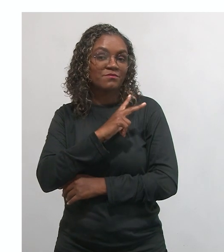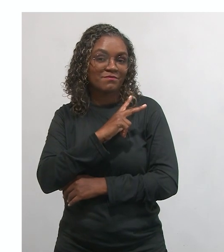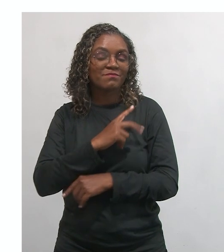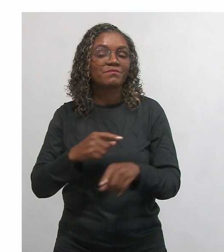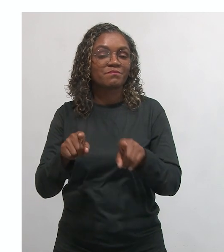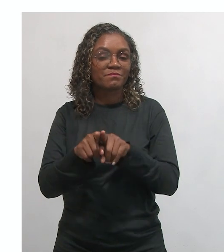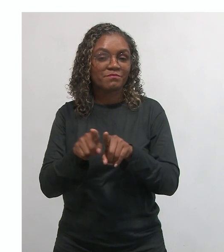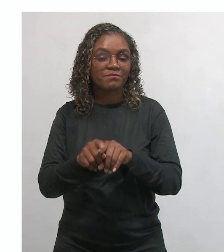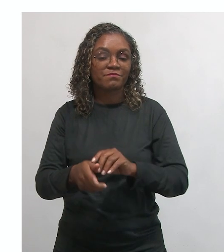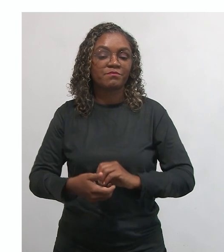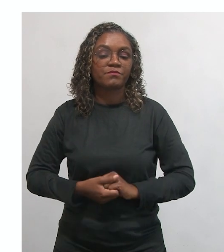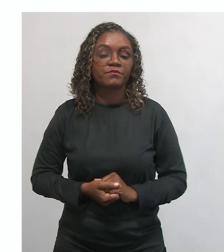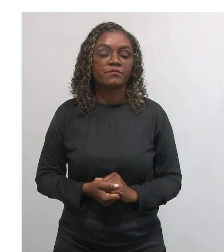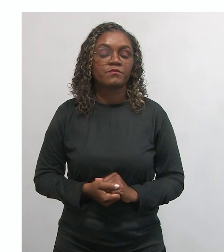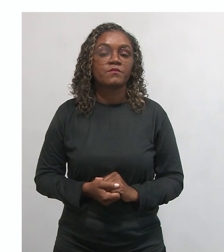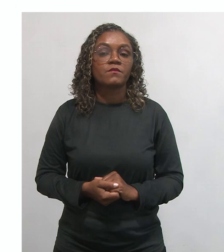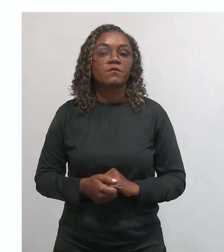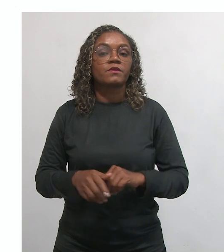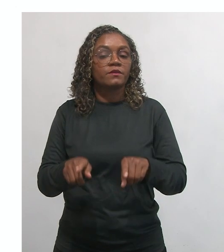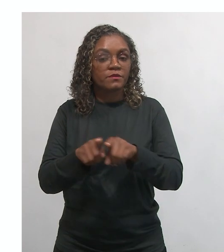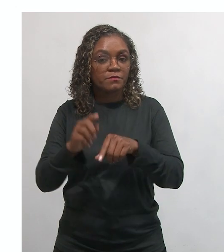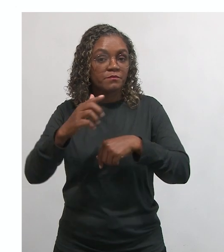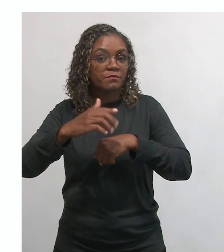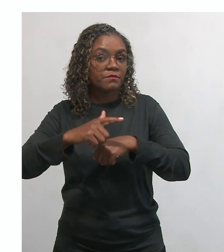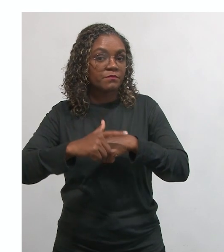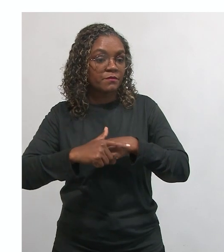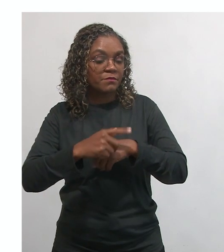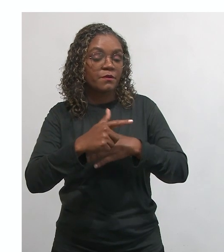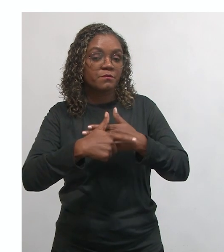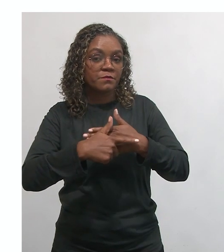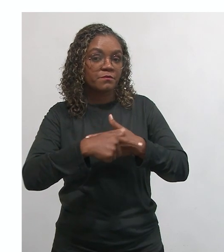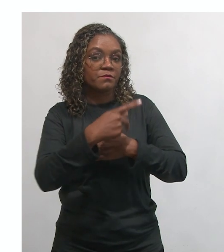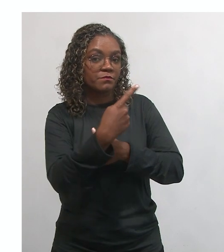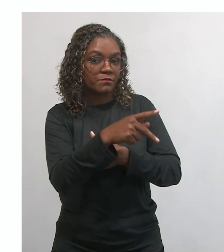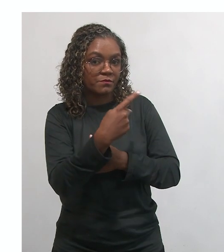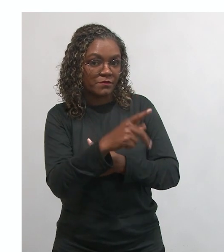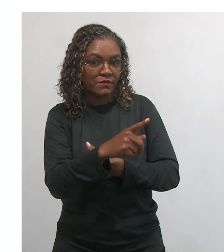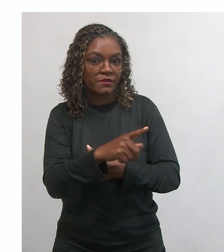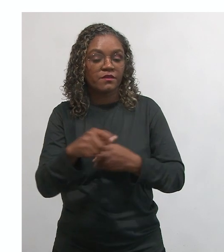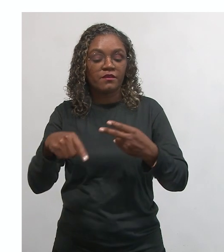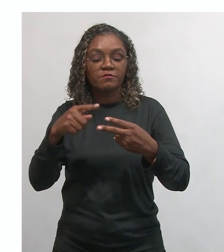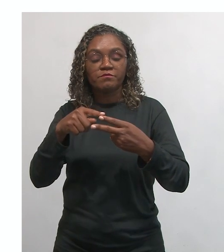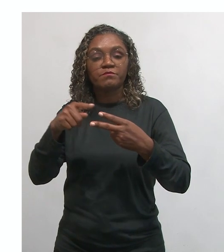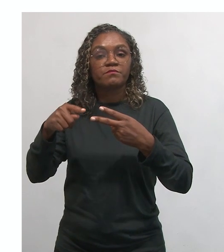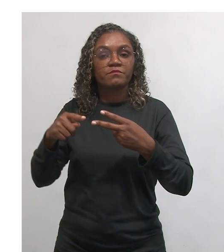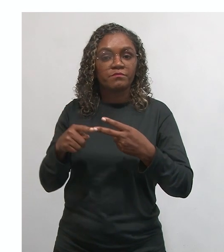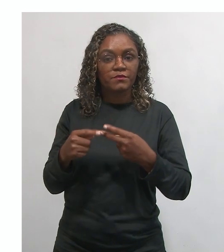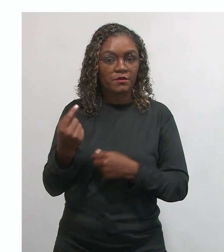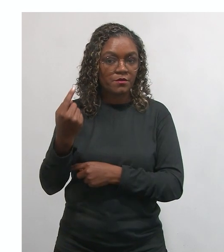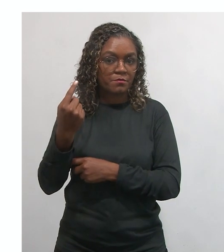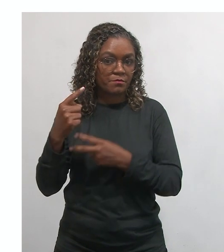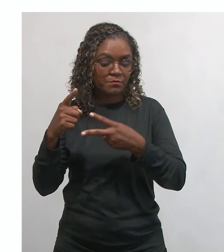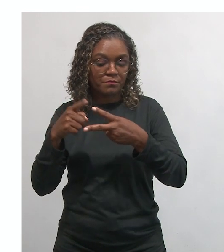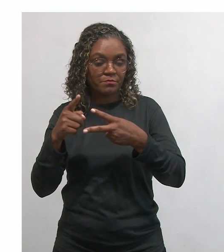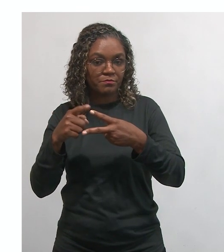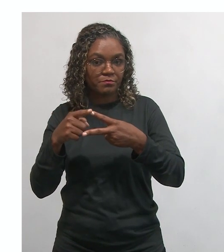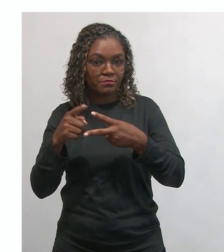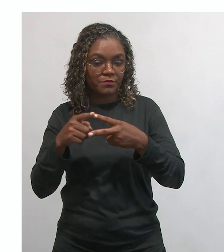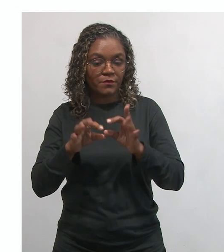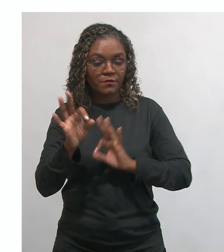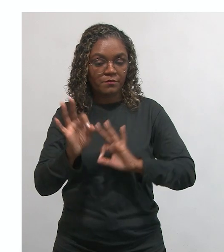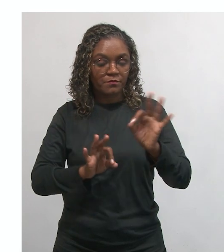das instituições privativas, nas particulares. E a sua ação é feita de duas